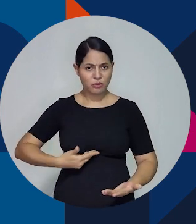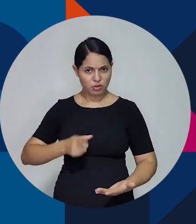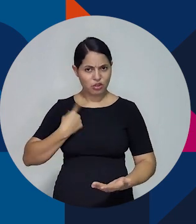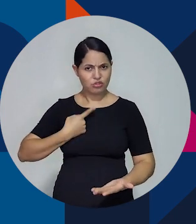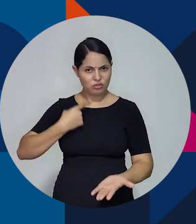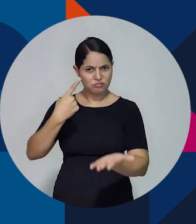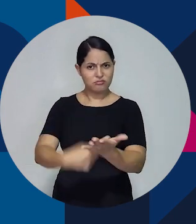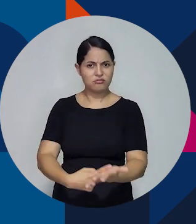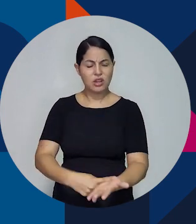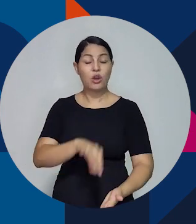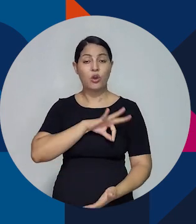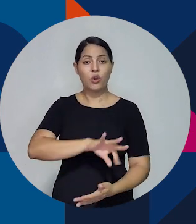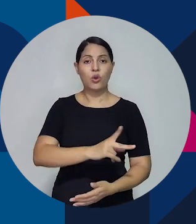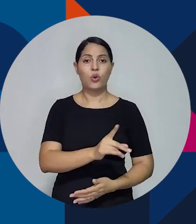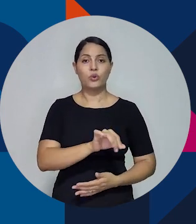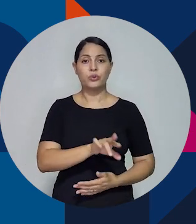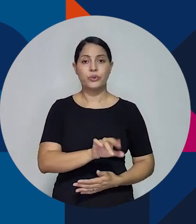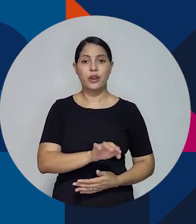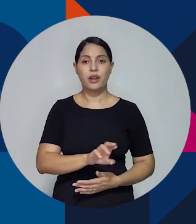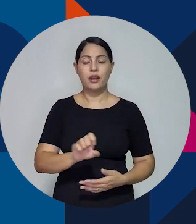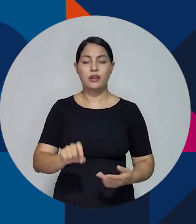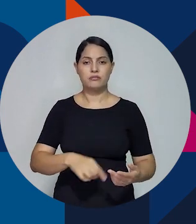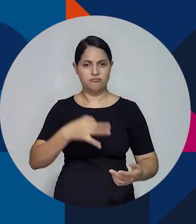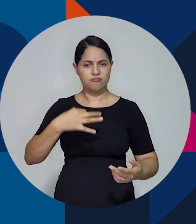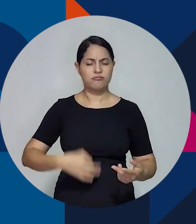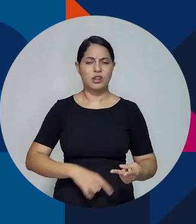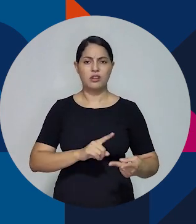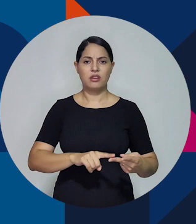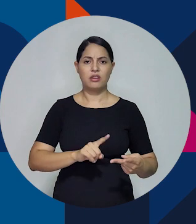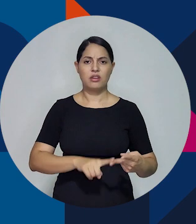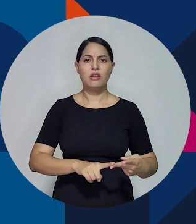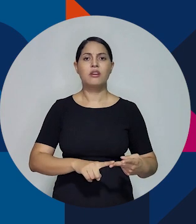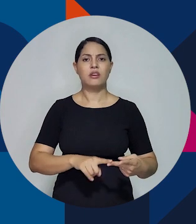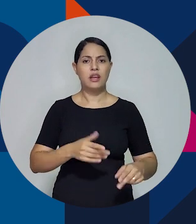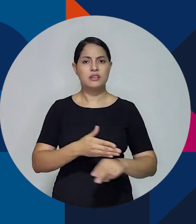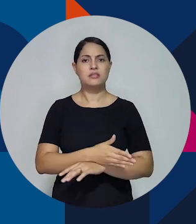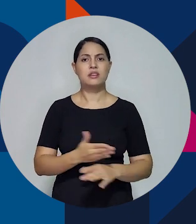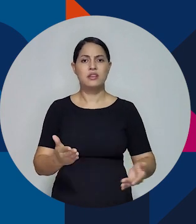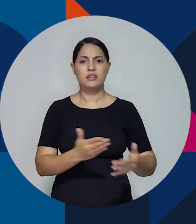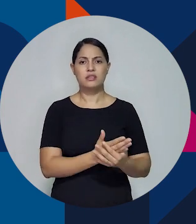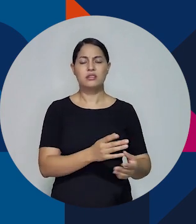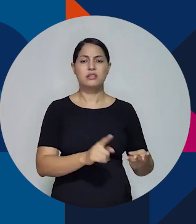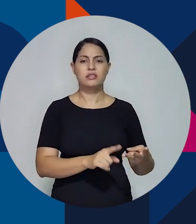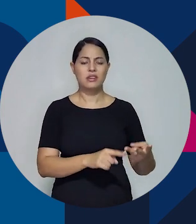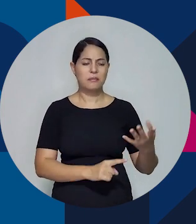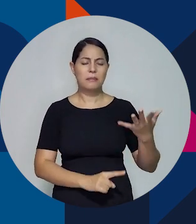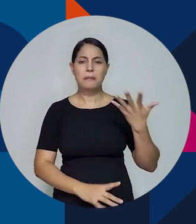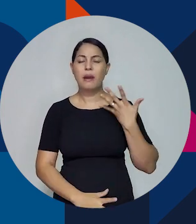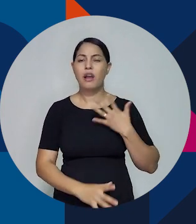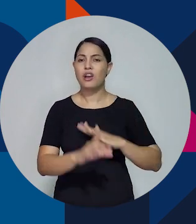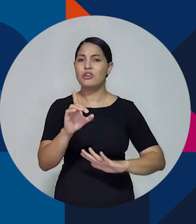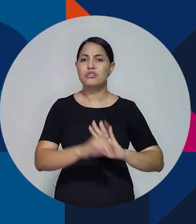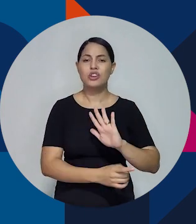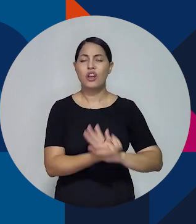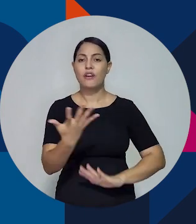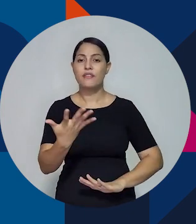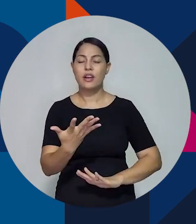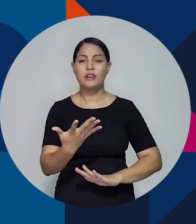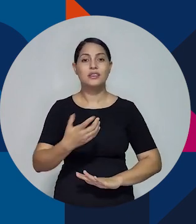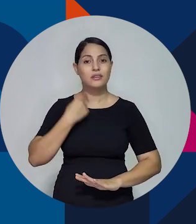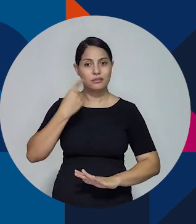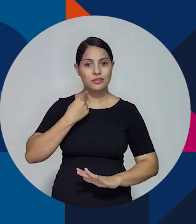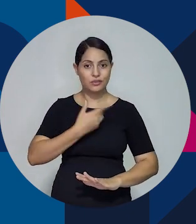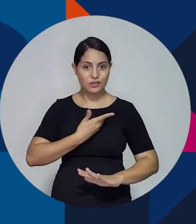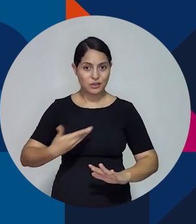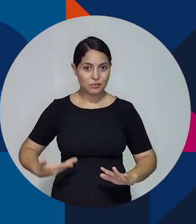da advocacia pública, como o direito sagrado aos honorários, a sustentação oral, acesso aos autos e tantos outros. A advocacia livre